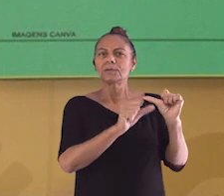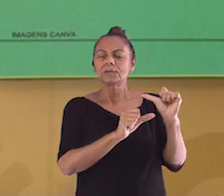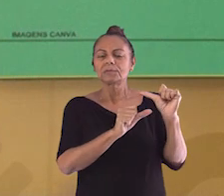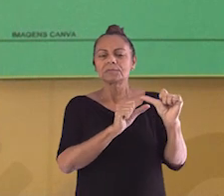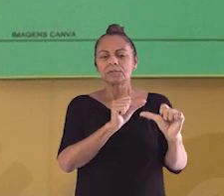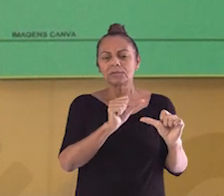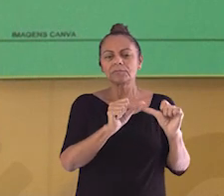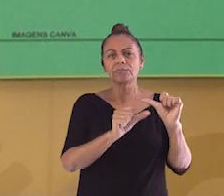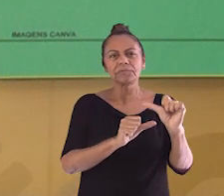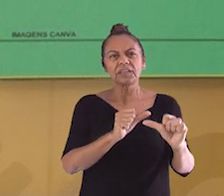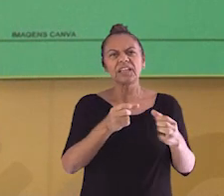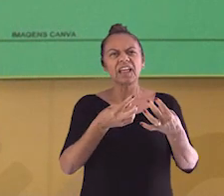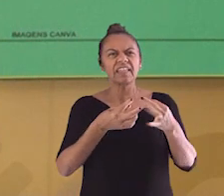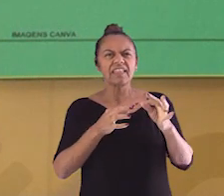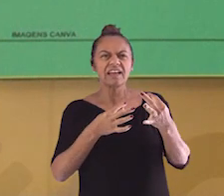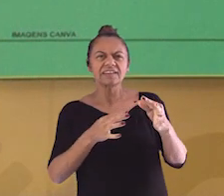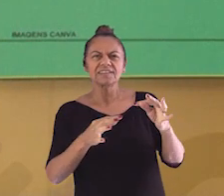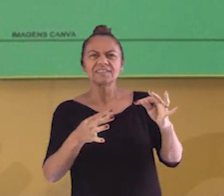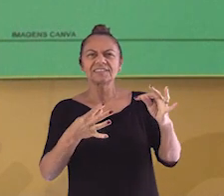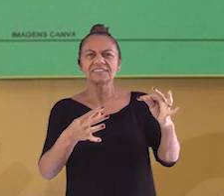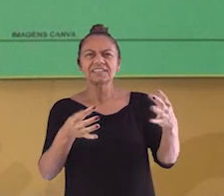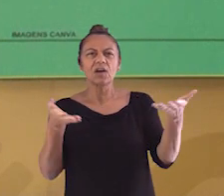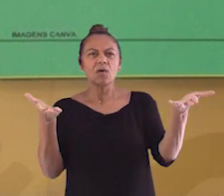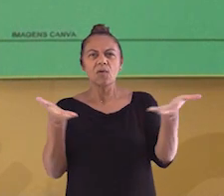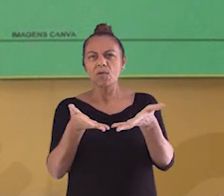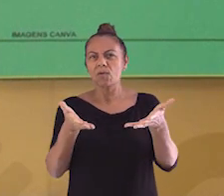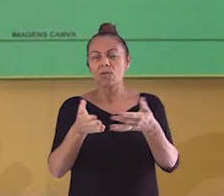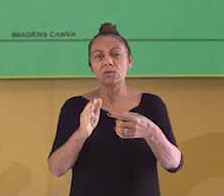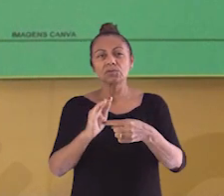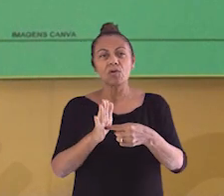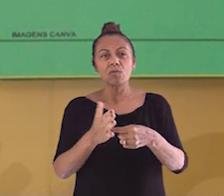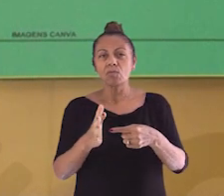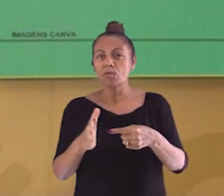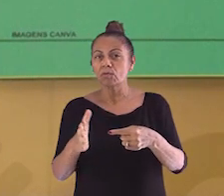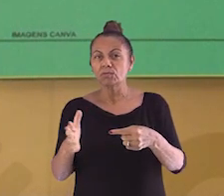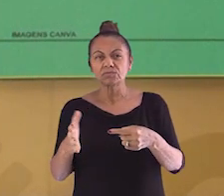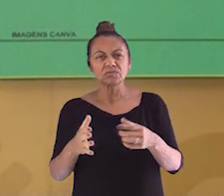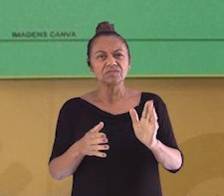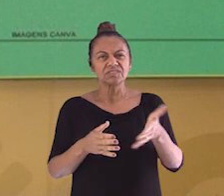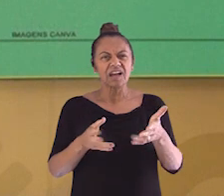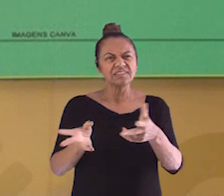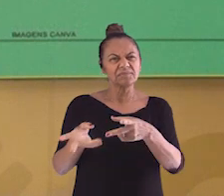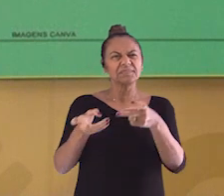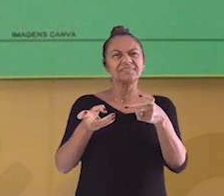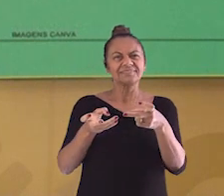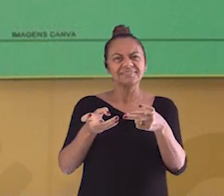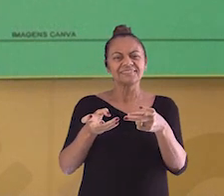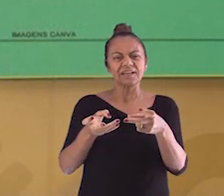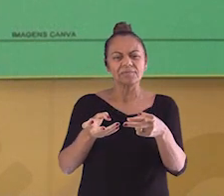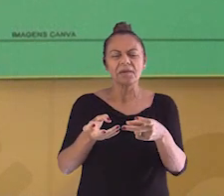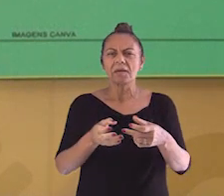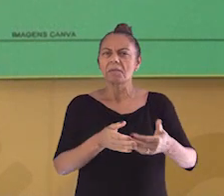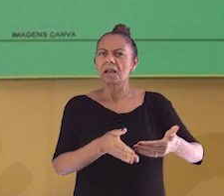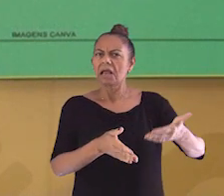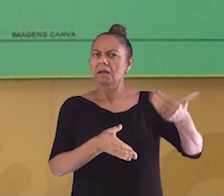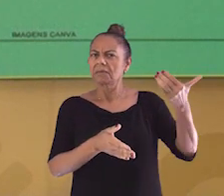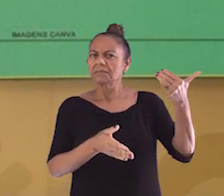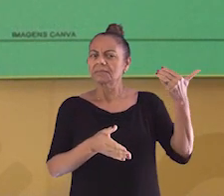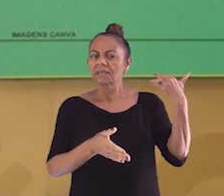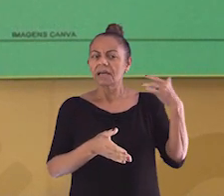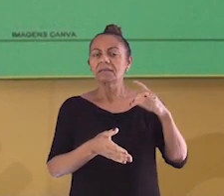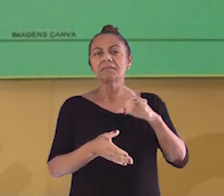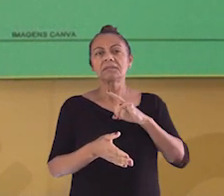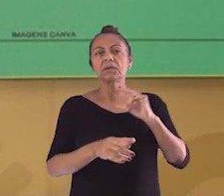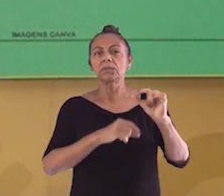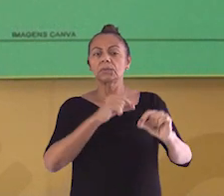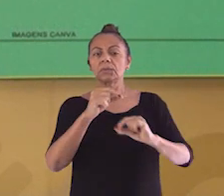mudando, se enchendo de tecnologia, e hoje são os motores dos carros do jeito que a gente conhece. Mas lá no começo, os motores a combustão